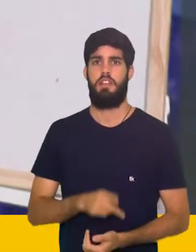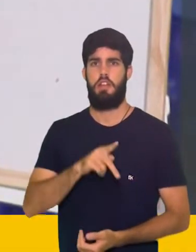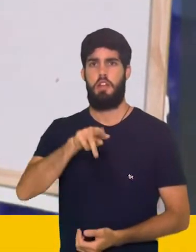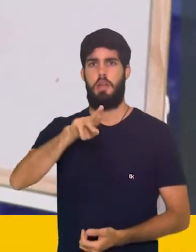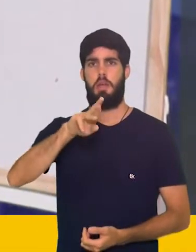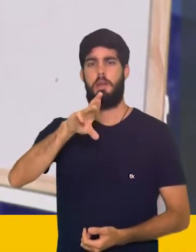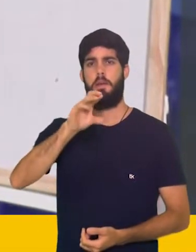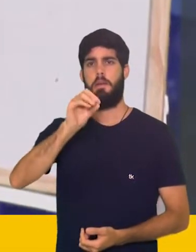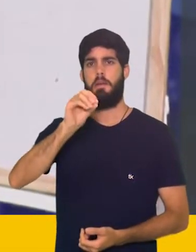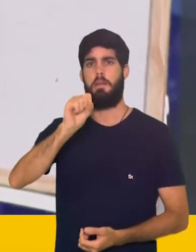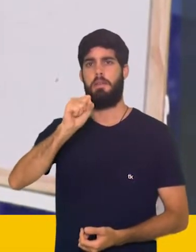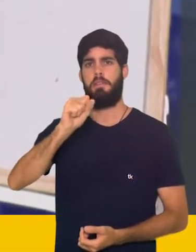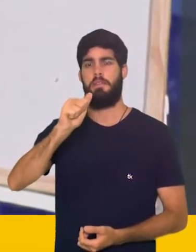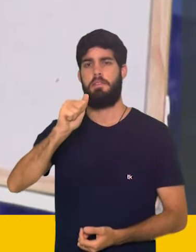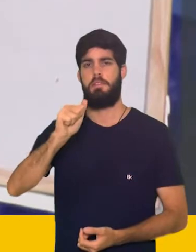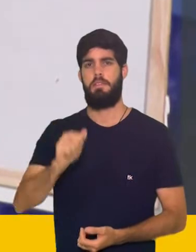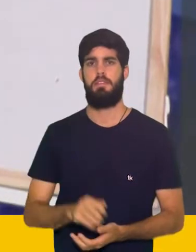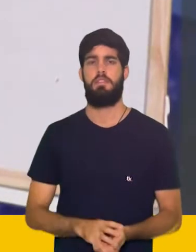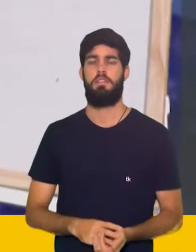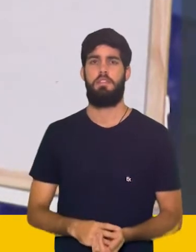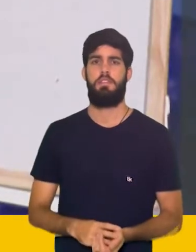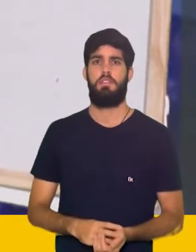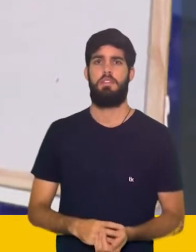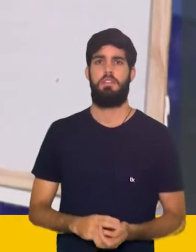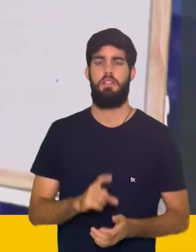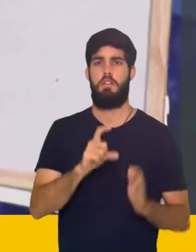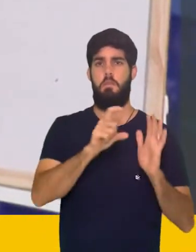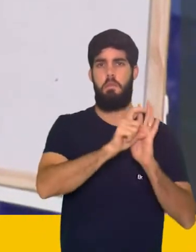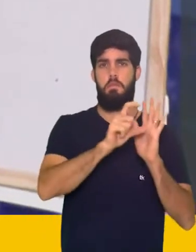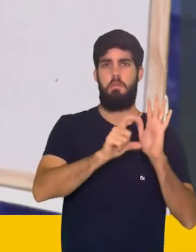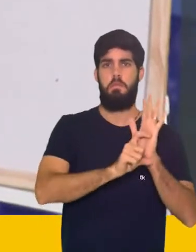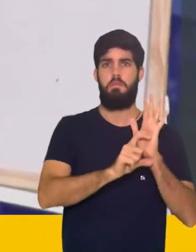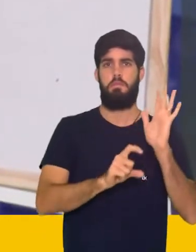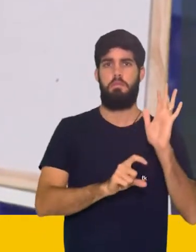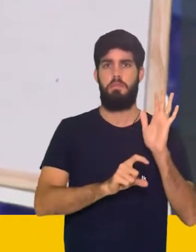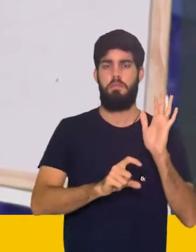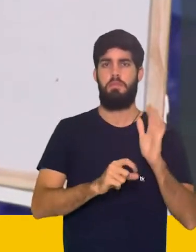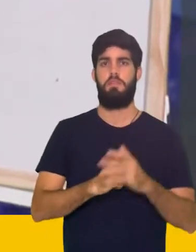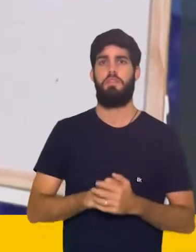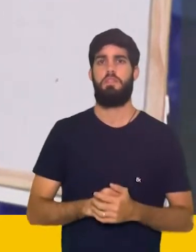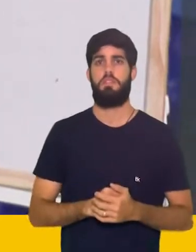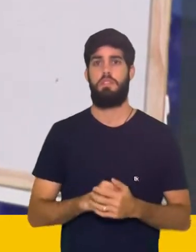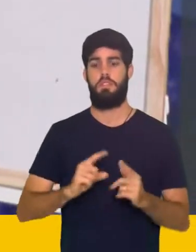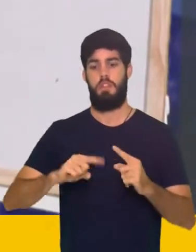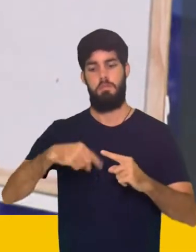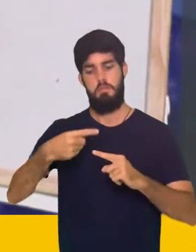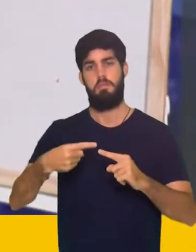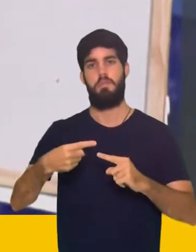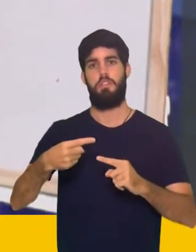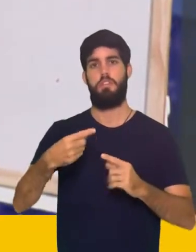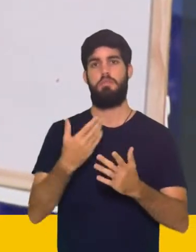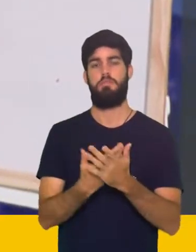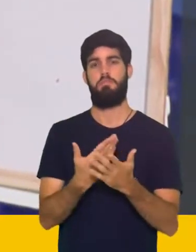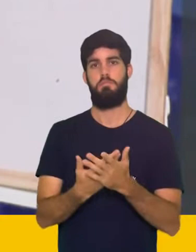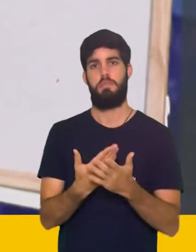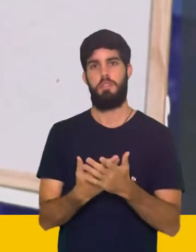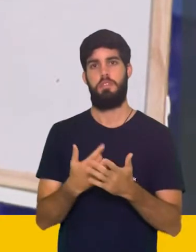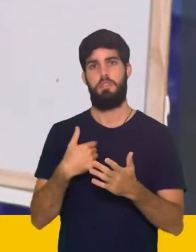Prosa, na nossa cabeça vem poesia. Porém, prosa são blocos de parágrafos. Na próxima aula eu vou ensiná-los como a gente